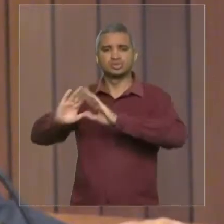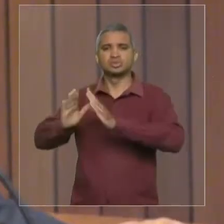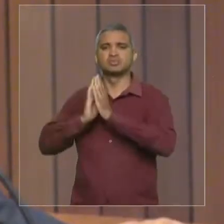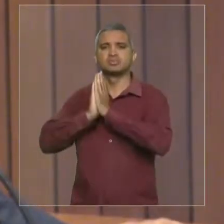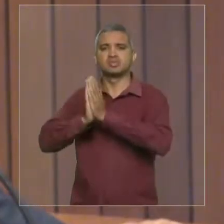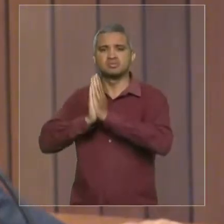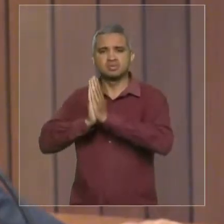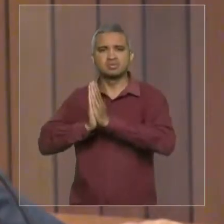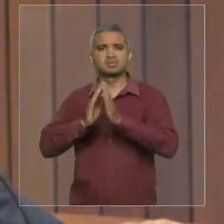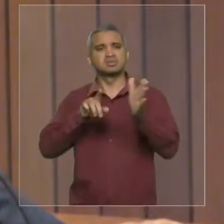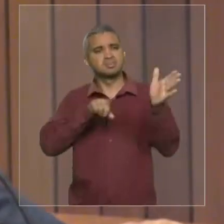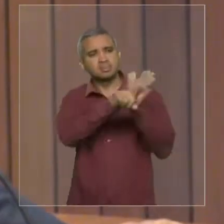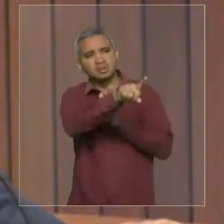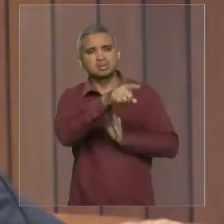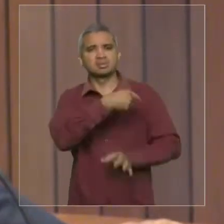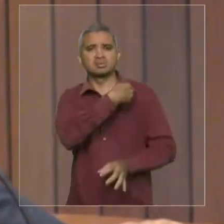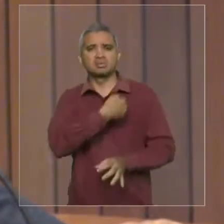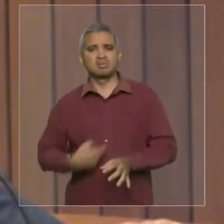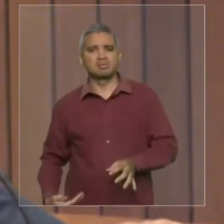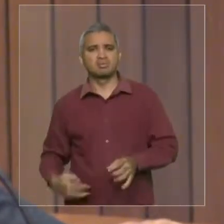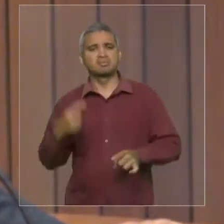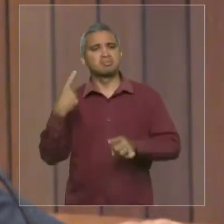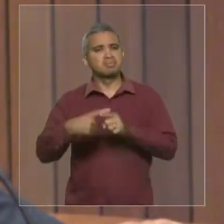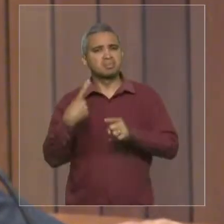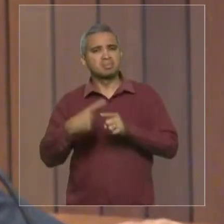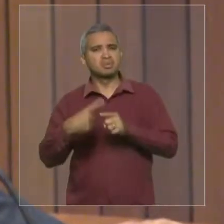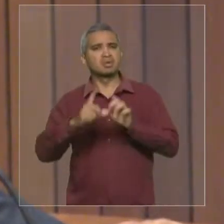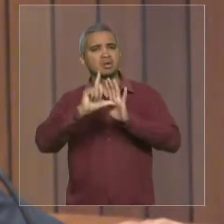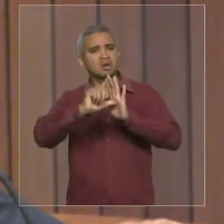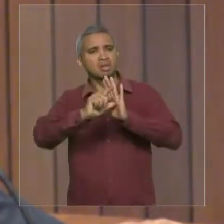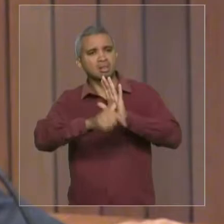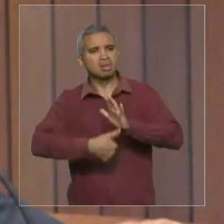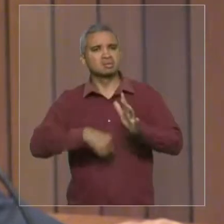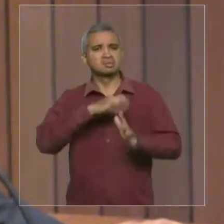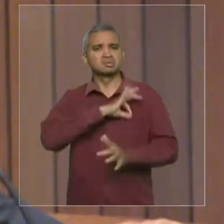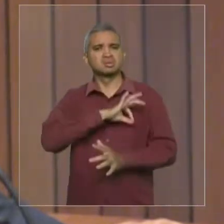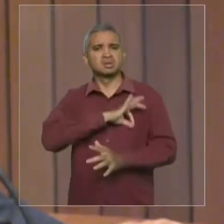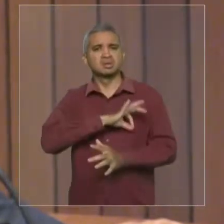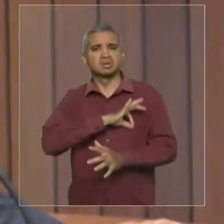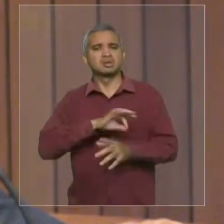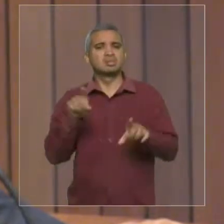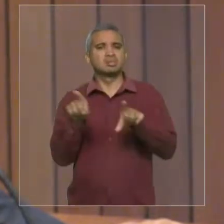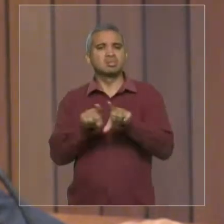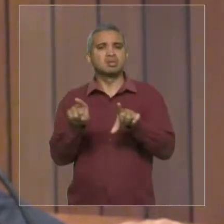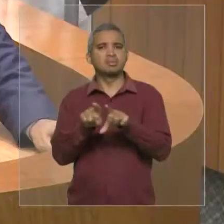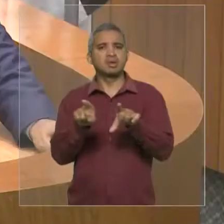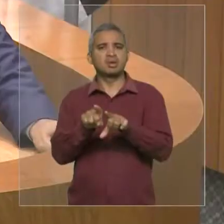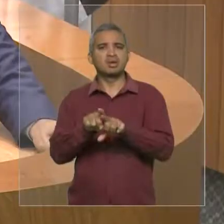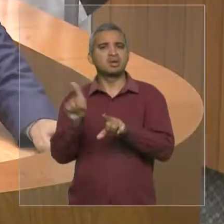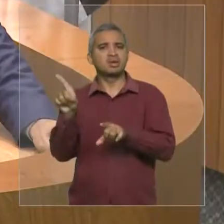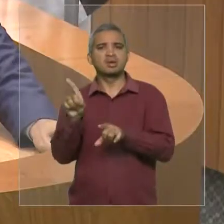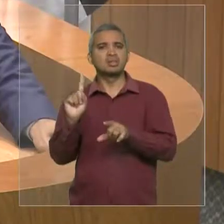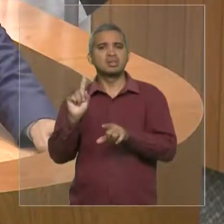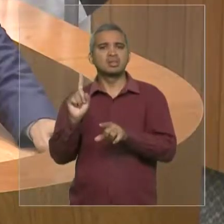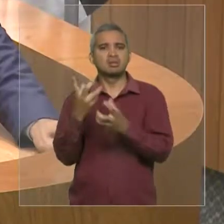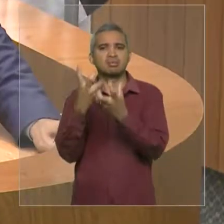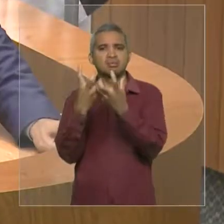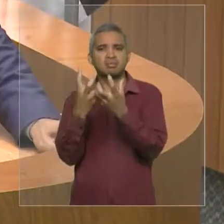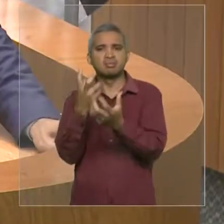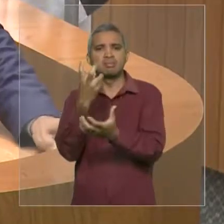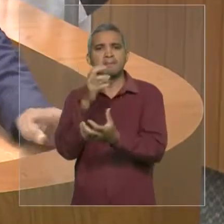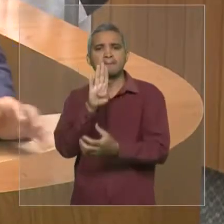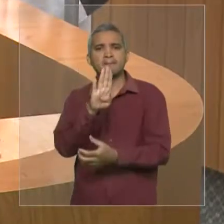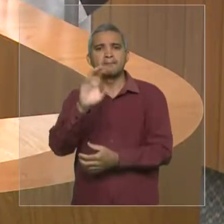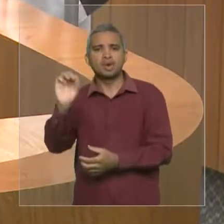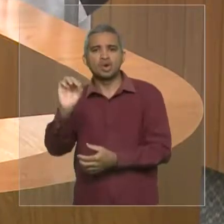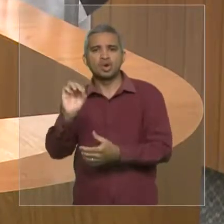do governo do Estado, os motivos pelos quais não estão sendo registrados os boletins de ocorrência. Uma delas eu passo a ler